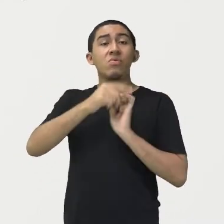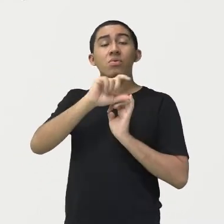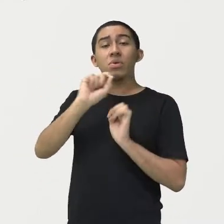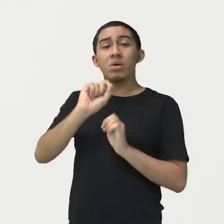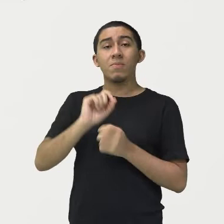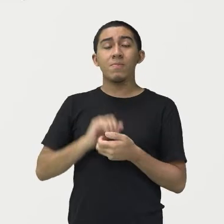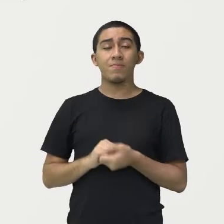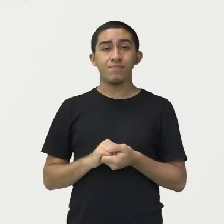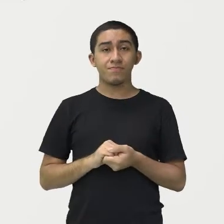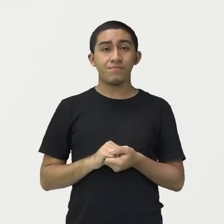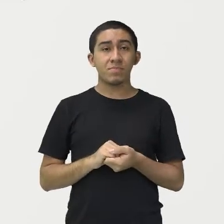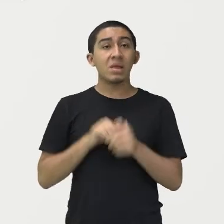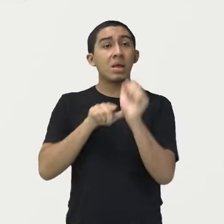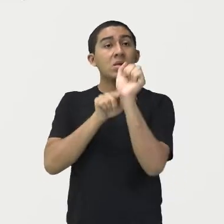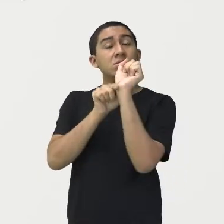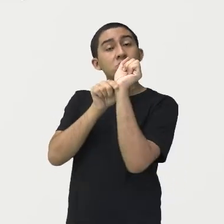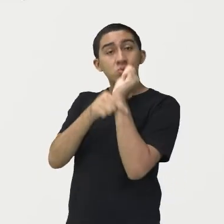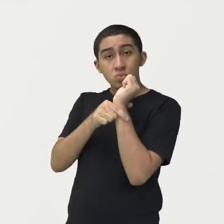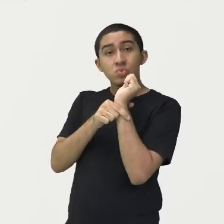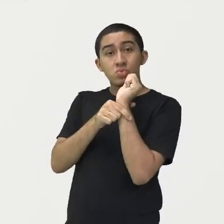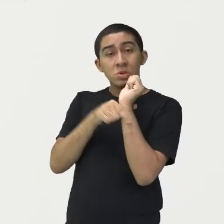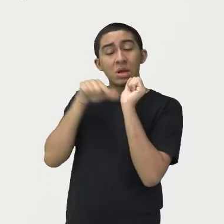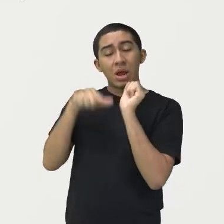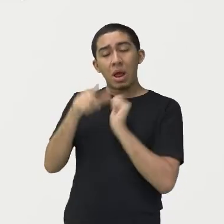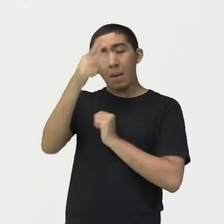seja, garantir que